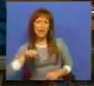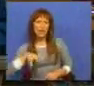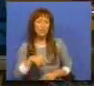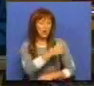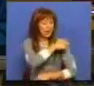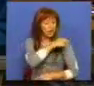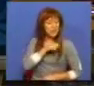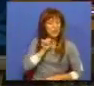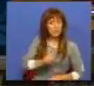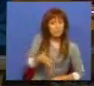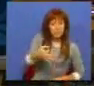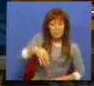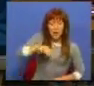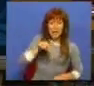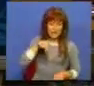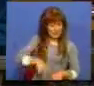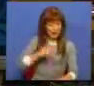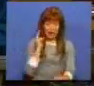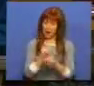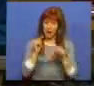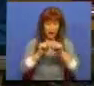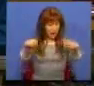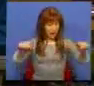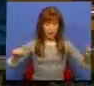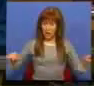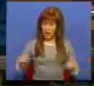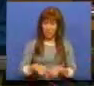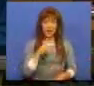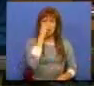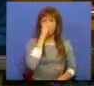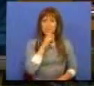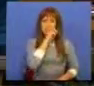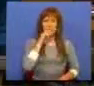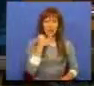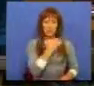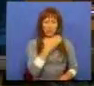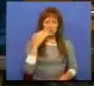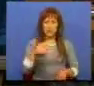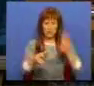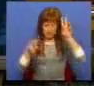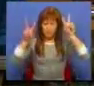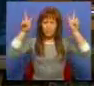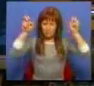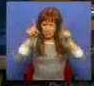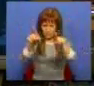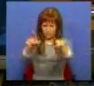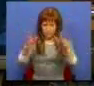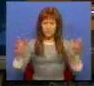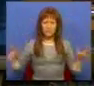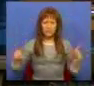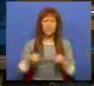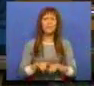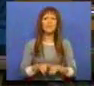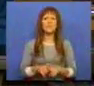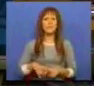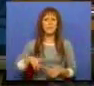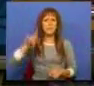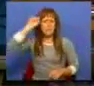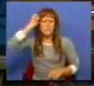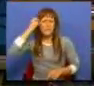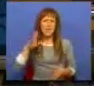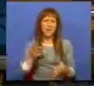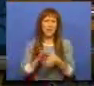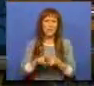Partido Socialista, nesta mesma sala em maio de 2007, e passo a citar: afetar